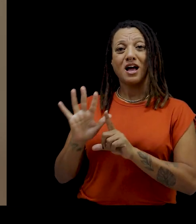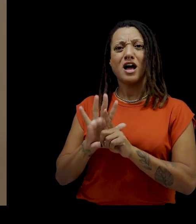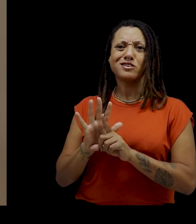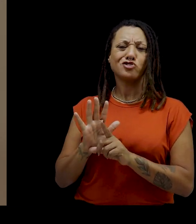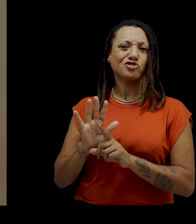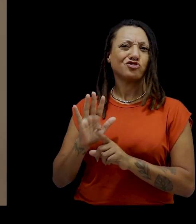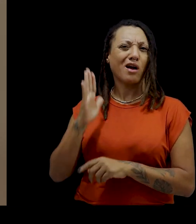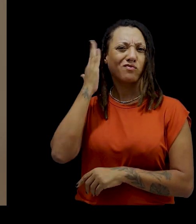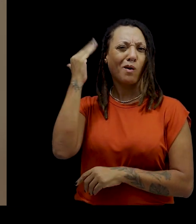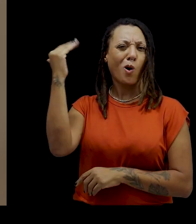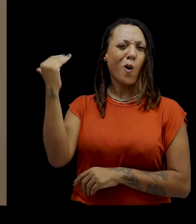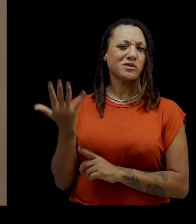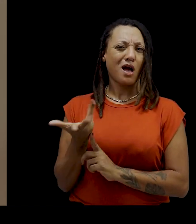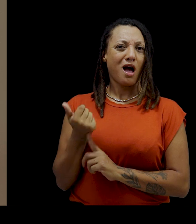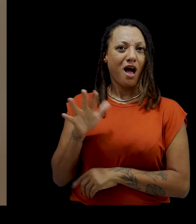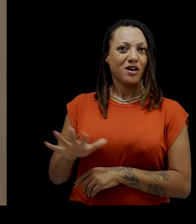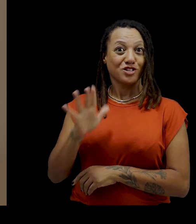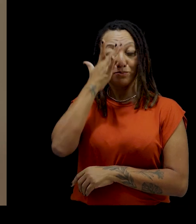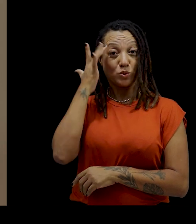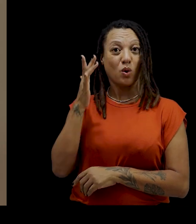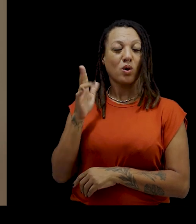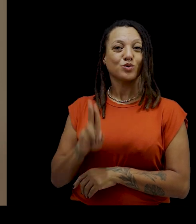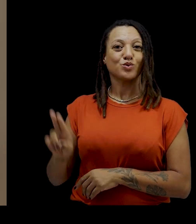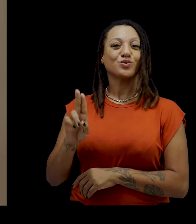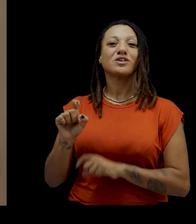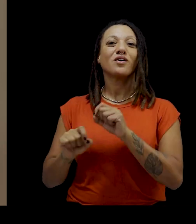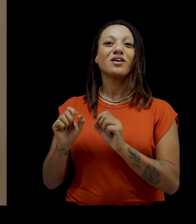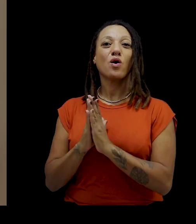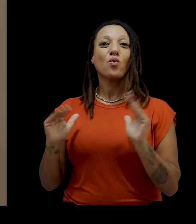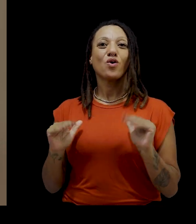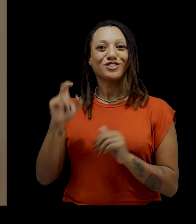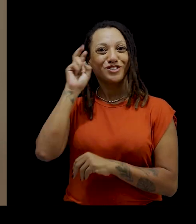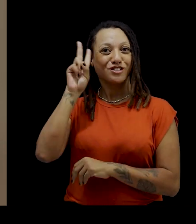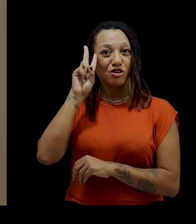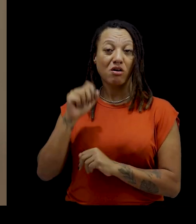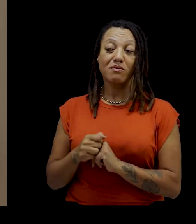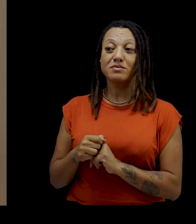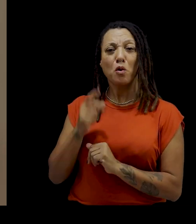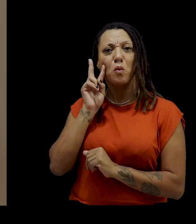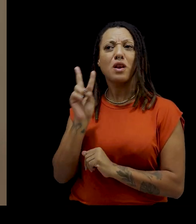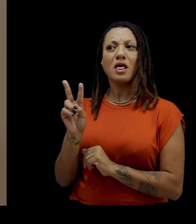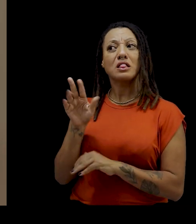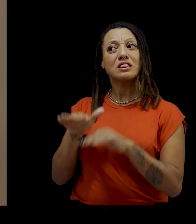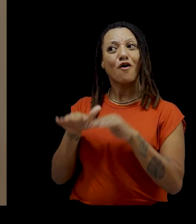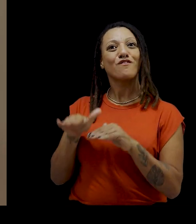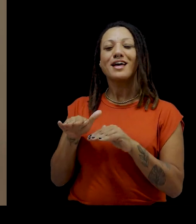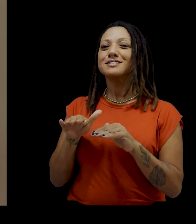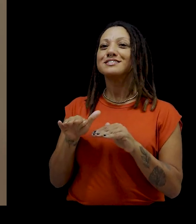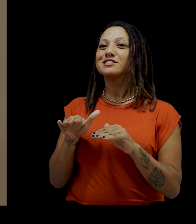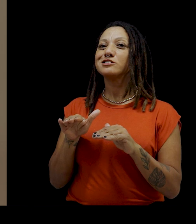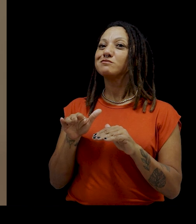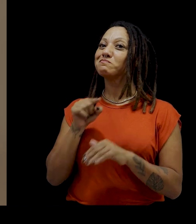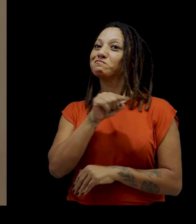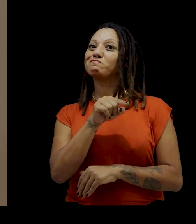já pastiche das artes, né? Muita gente usa, mas que é o anjo da história. Então fiquei olhando e achando que talvez a curupira